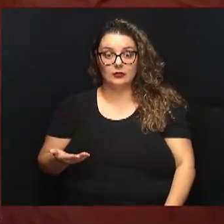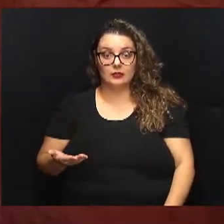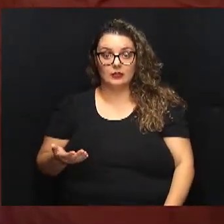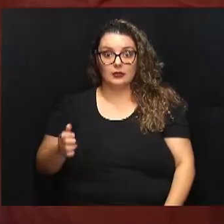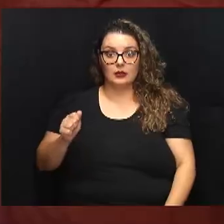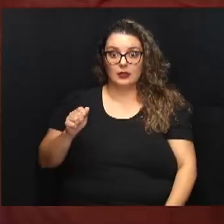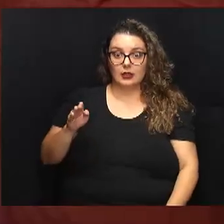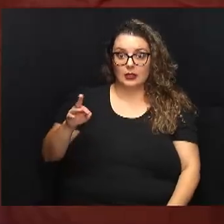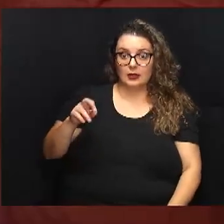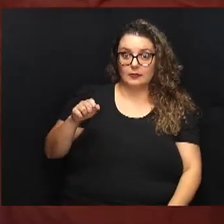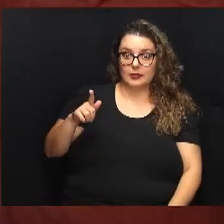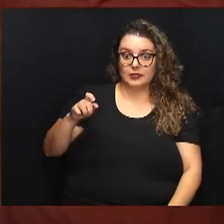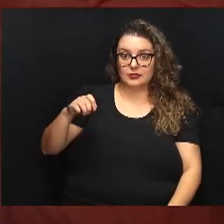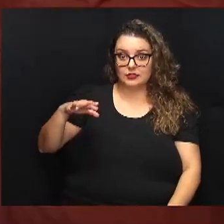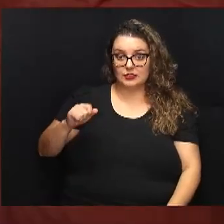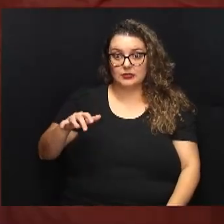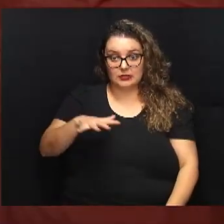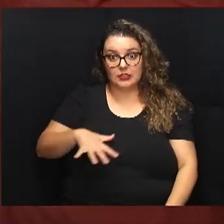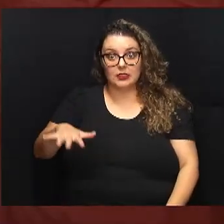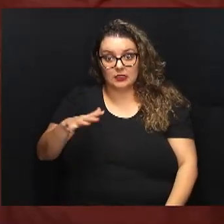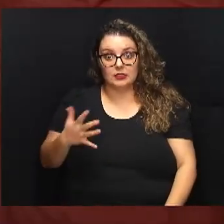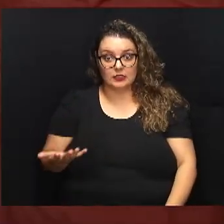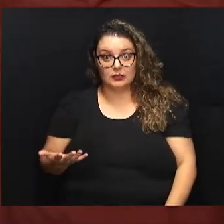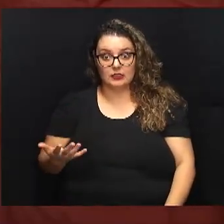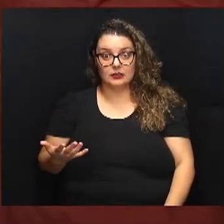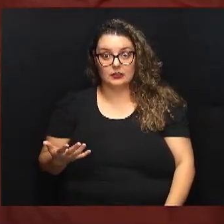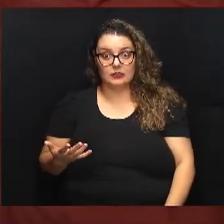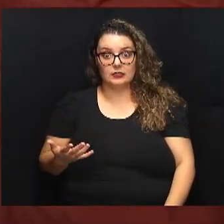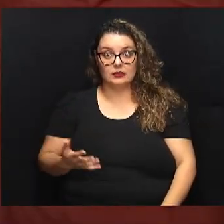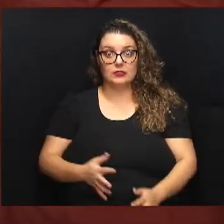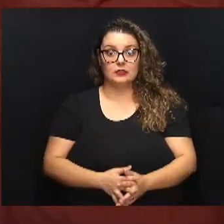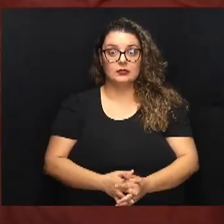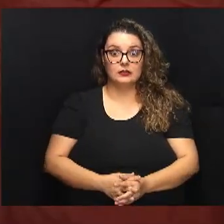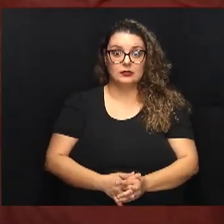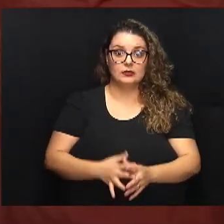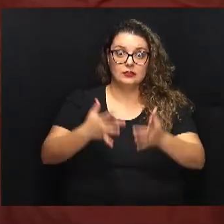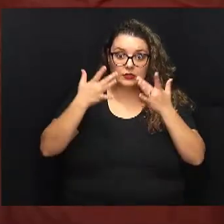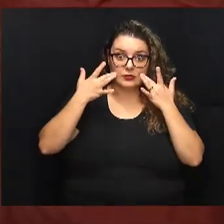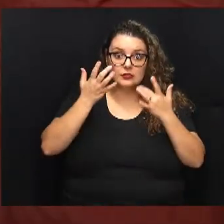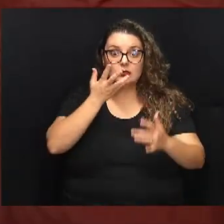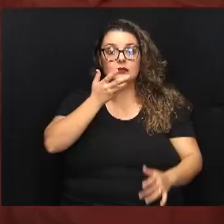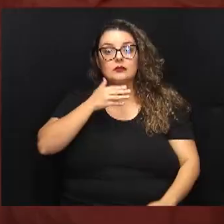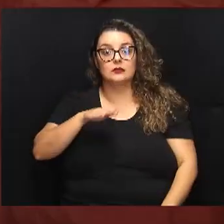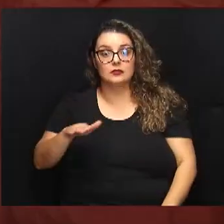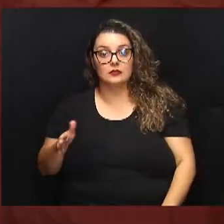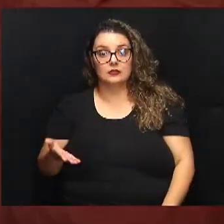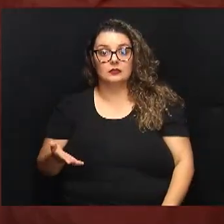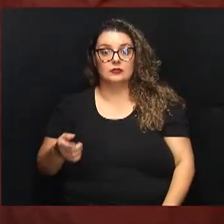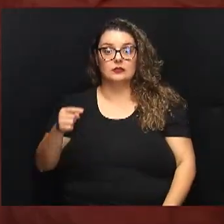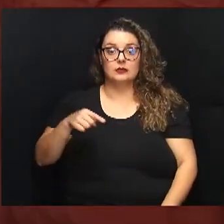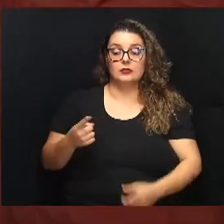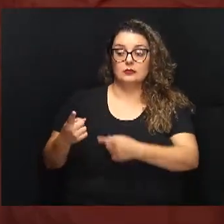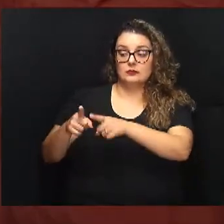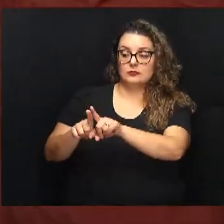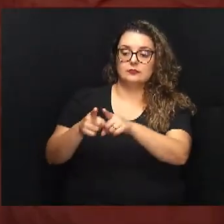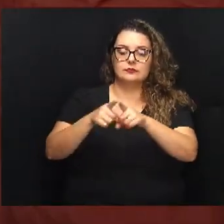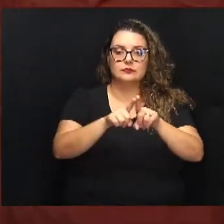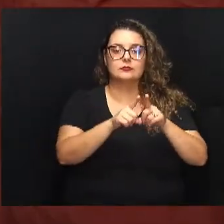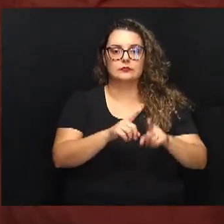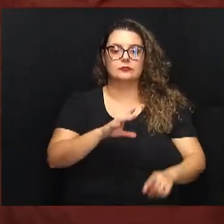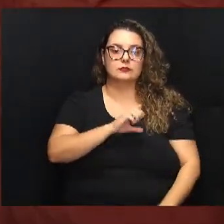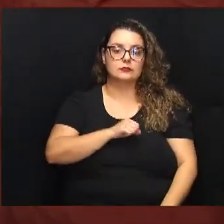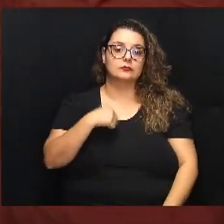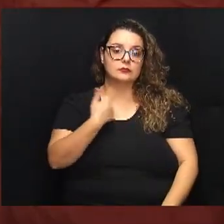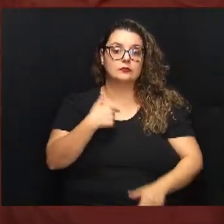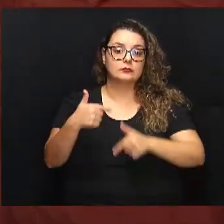aqui na região, Então, de teatro infantil. E esses parceiros gostam muito do nosso trabalho,